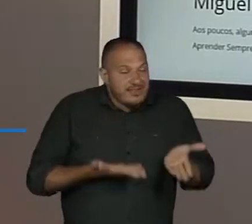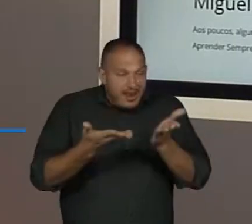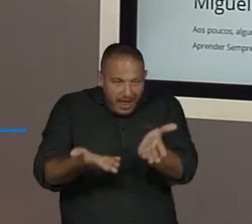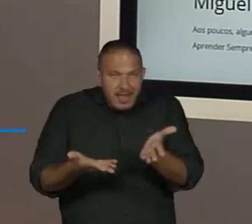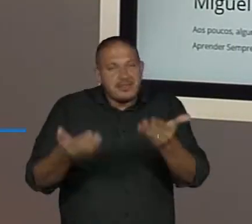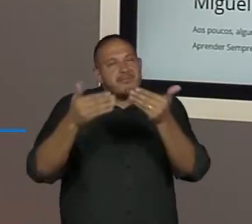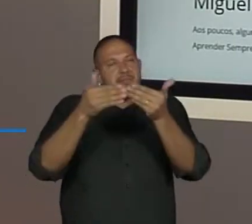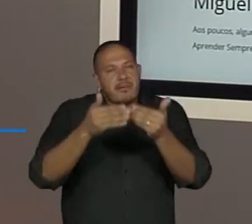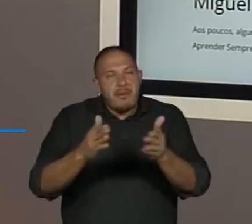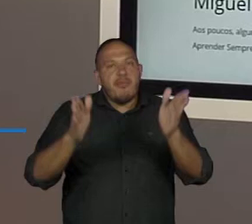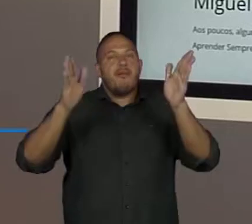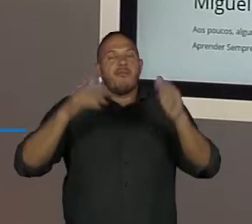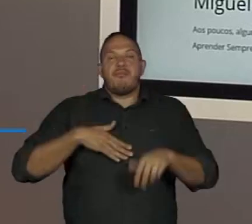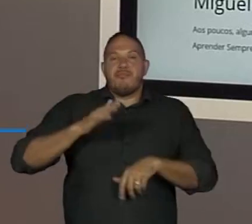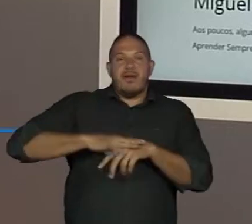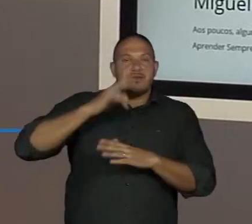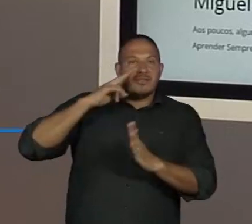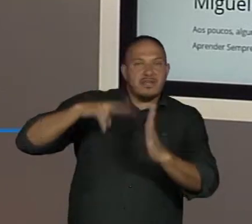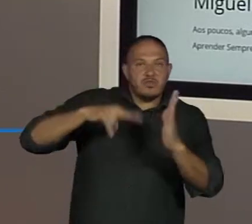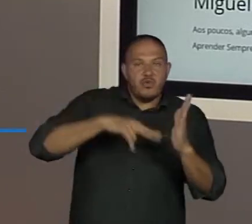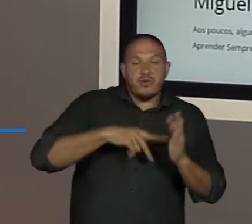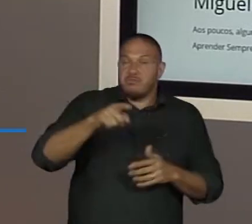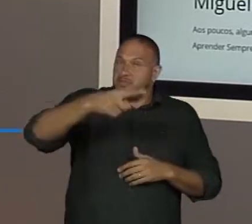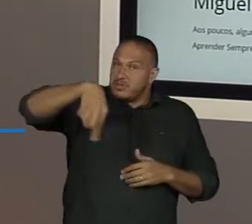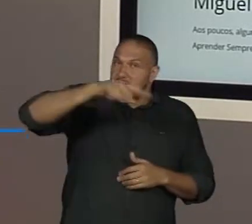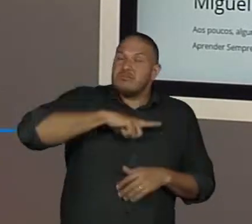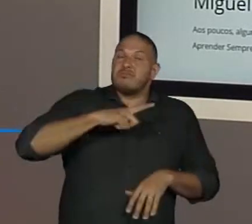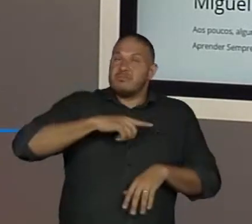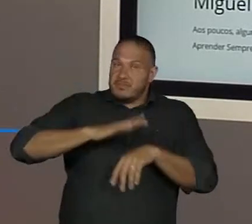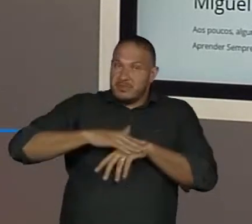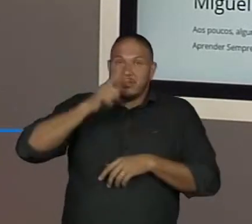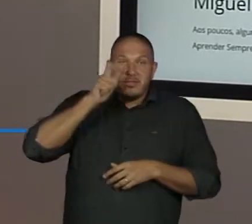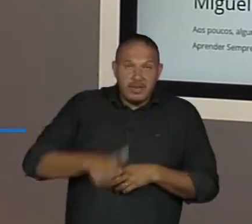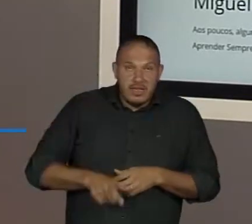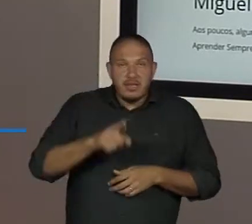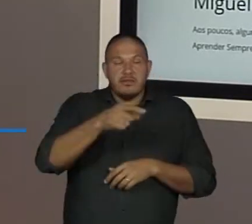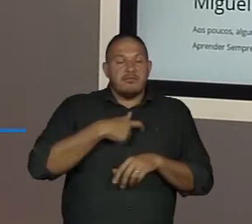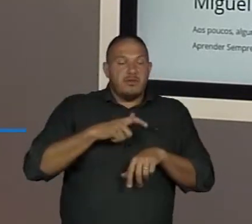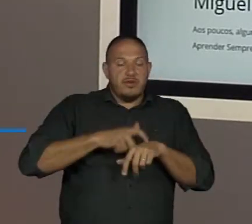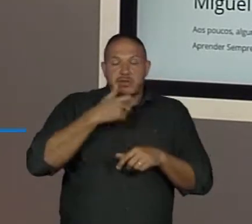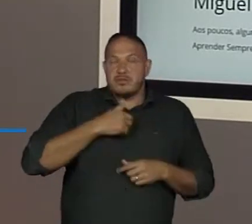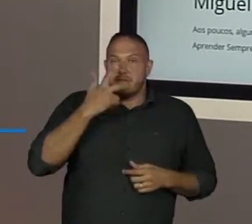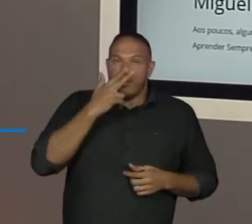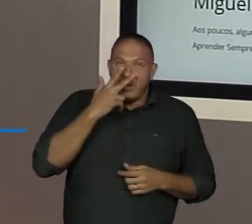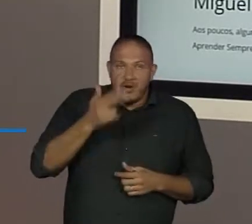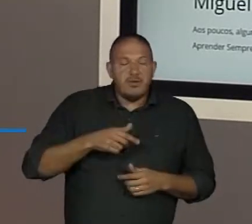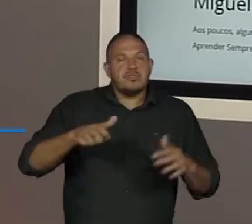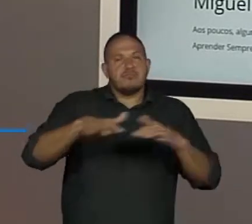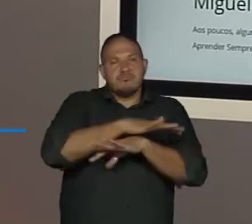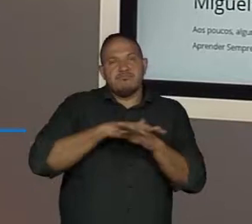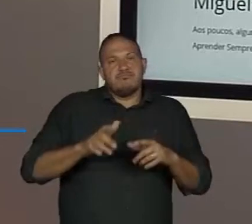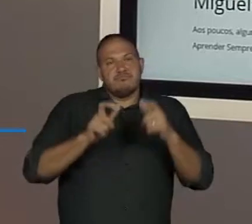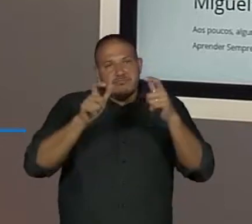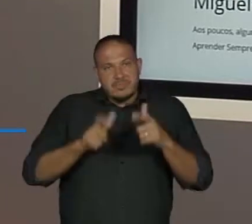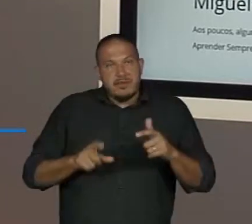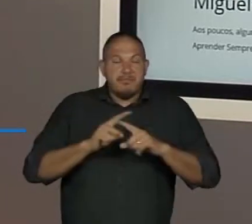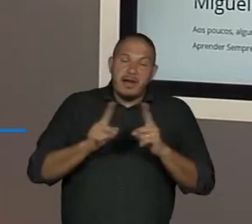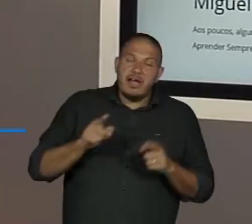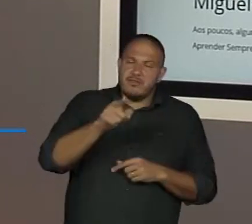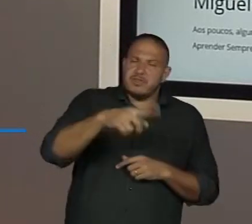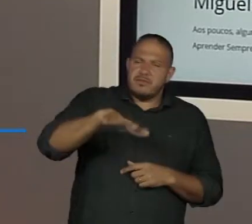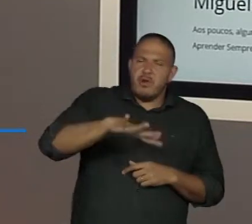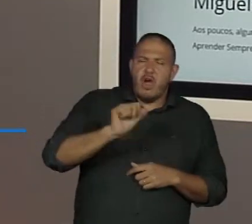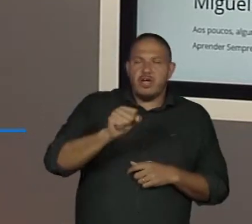a leitura com as notícias do interesse de vocês, porque a gente traz aqui, a gente acha interessante, vocês participam, mas vocês podem ampliar